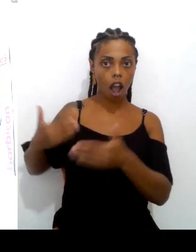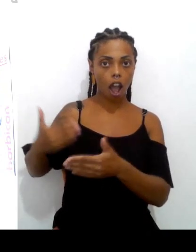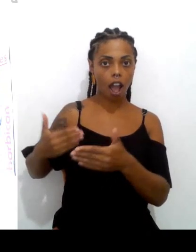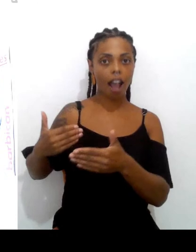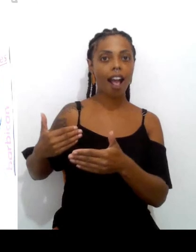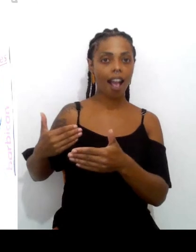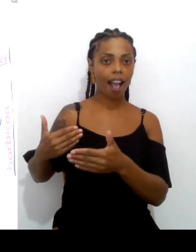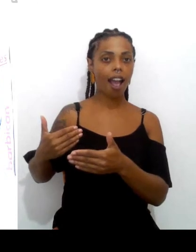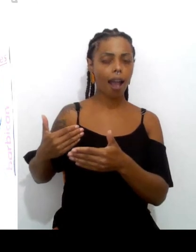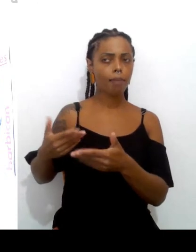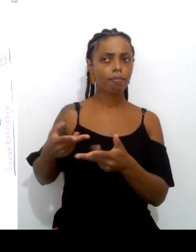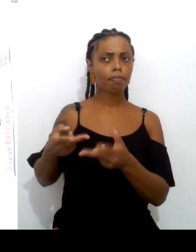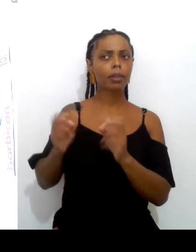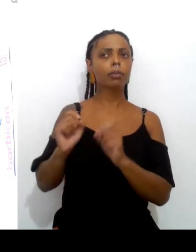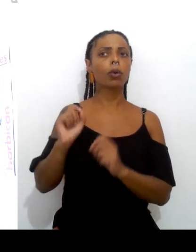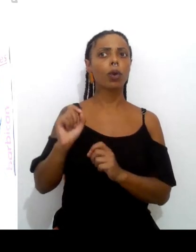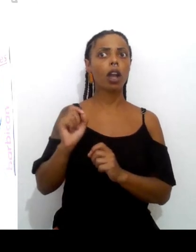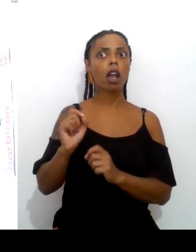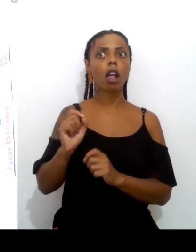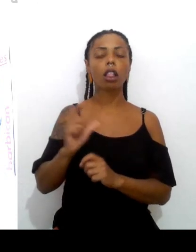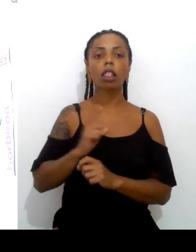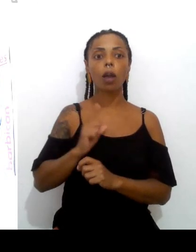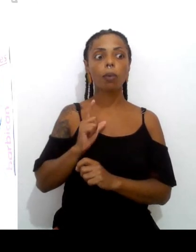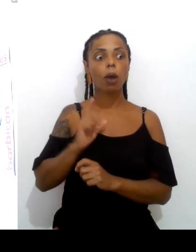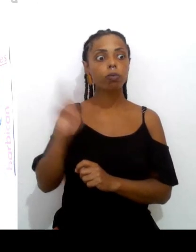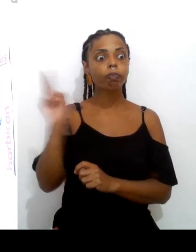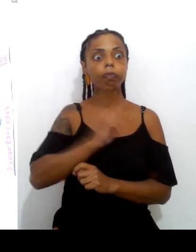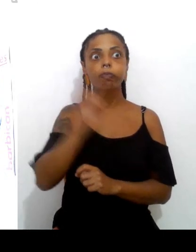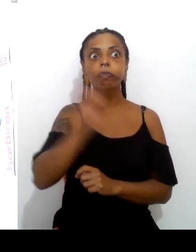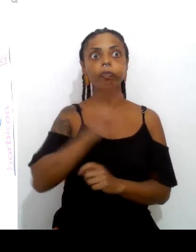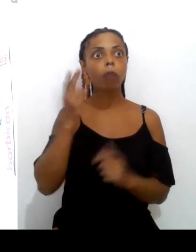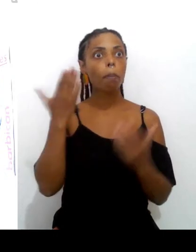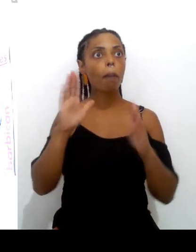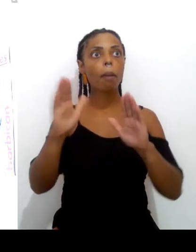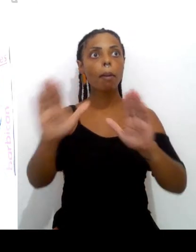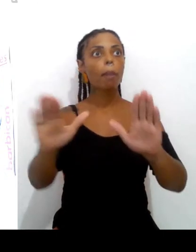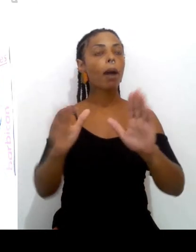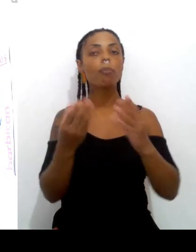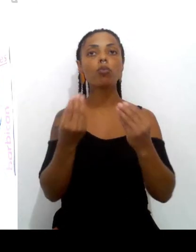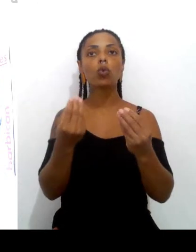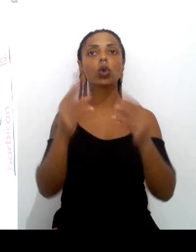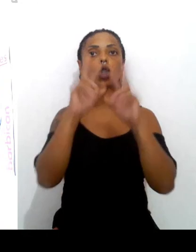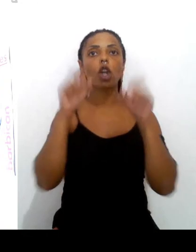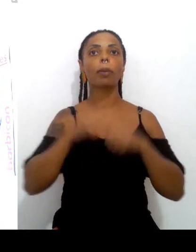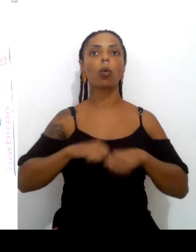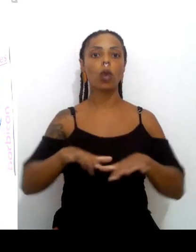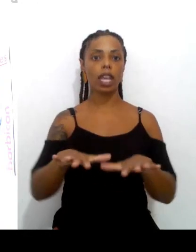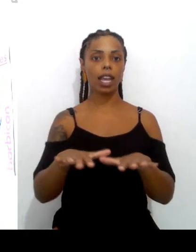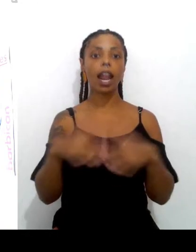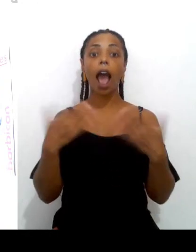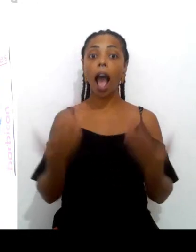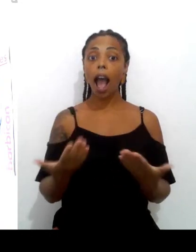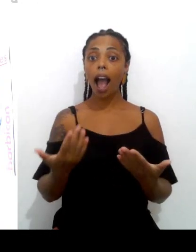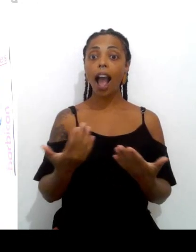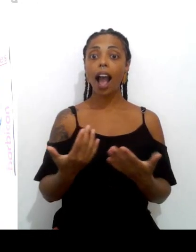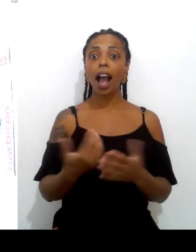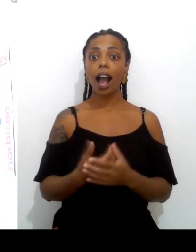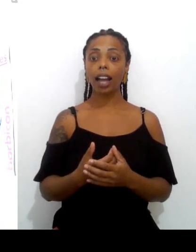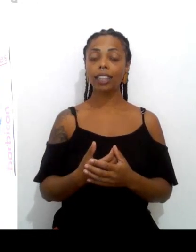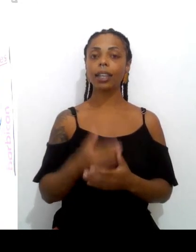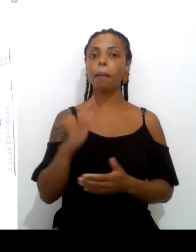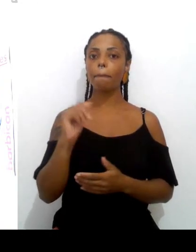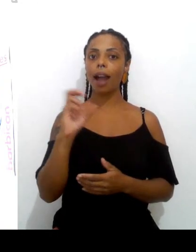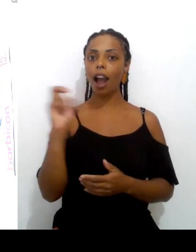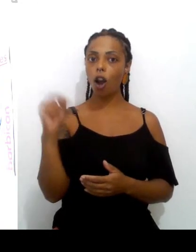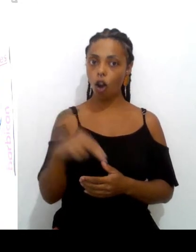uma emergência de Exposições quir E aí bacon se torna